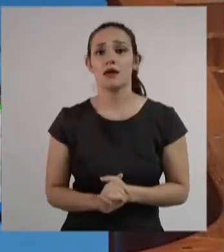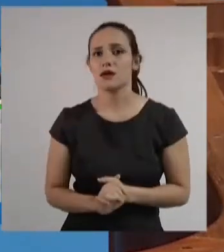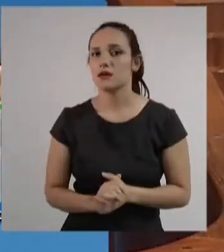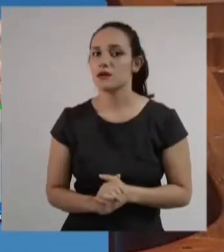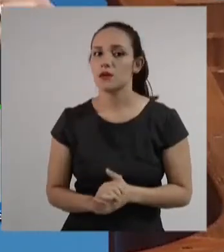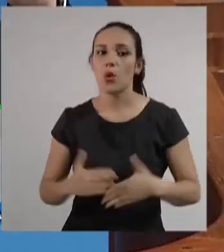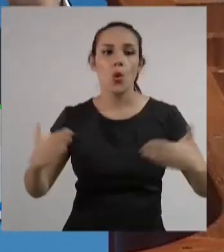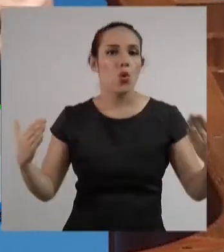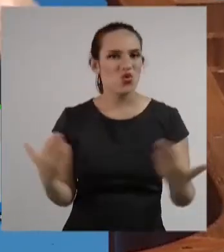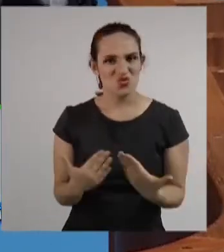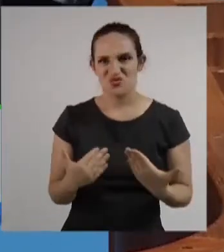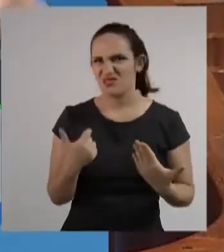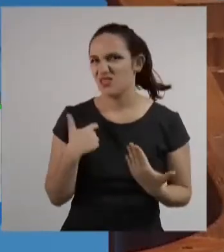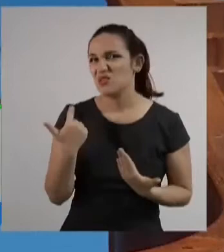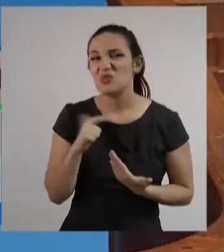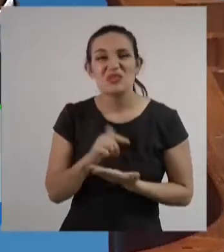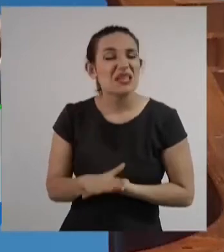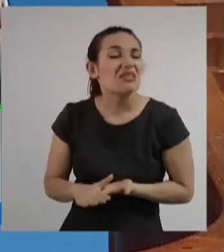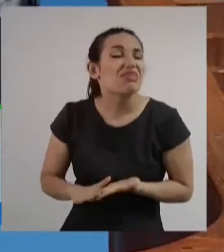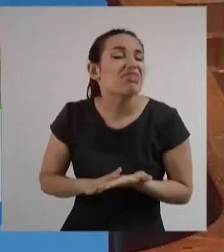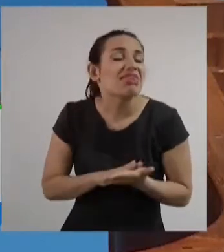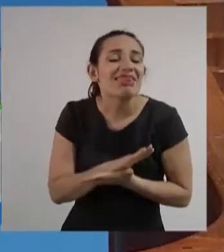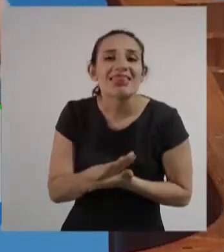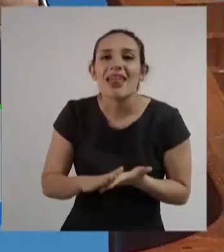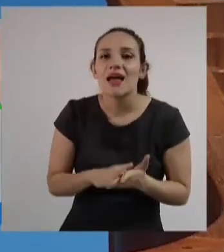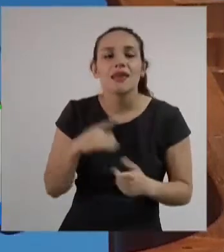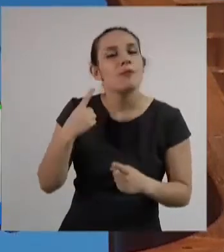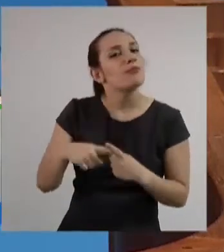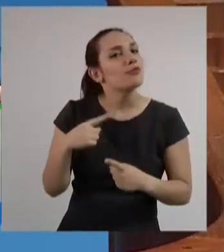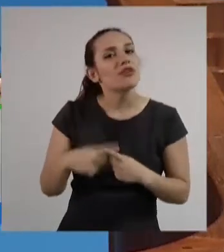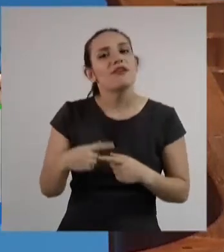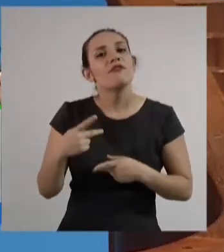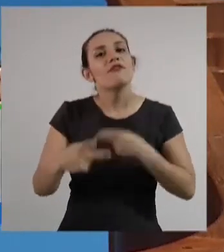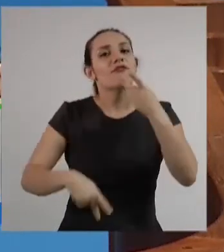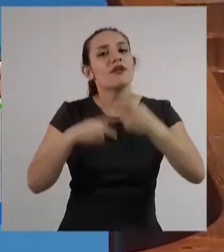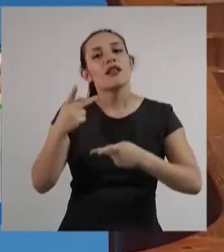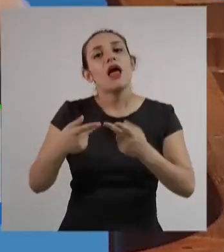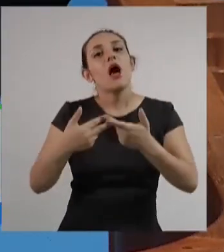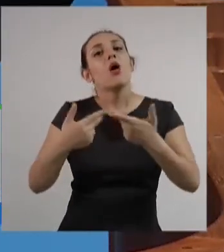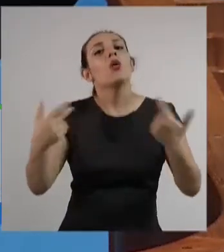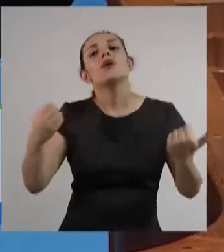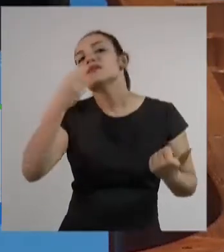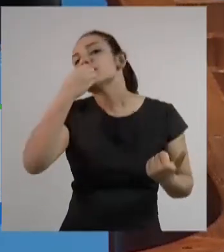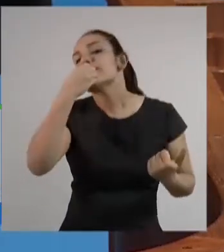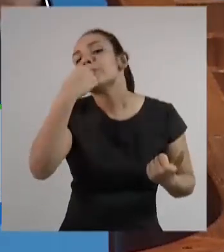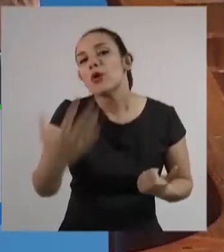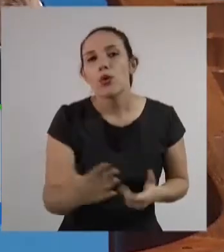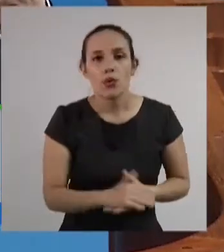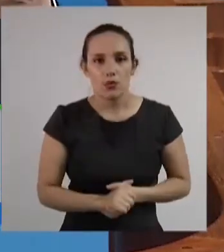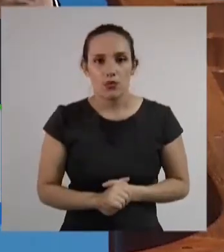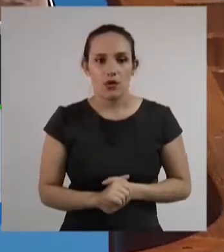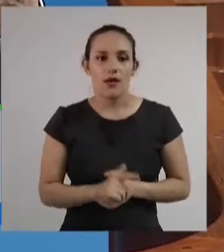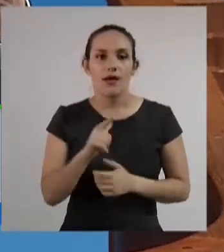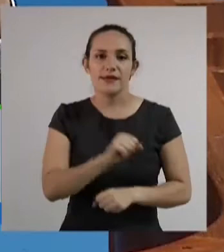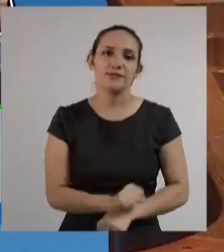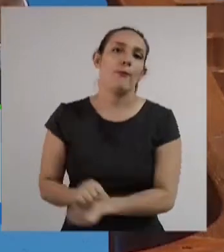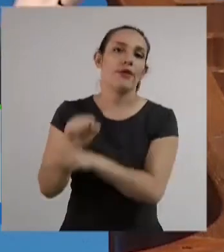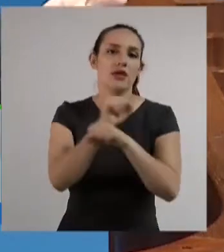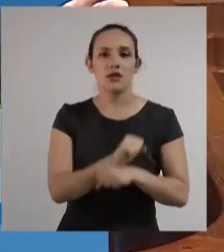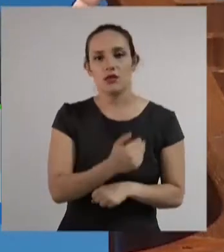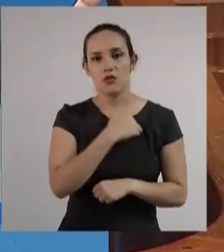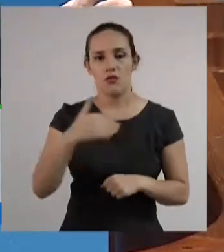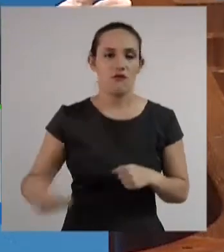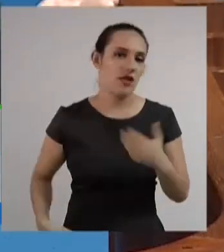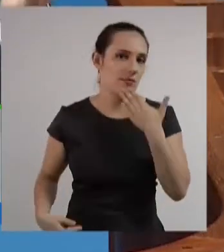não tenho nenhuma razão para vir aqui e dizer temos esperança.